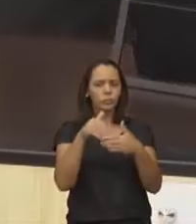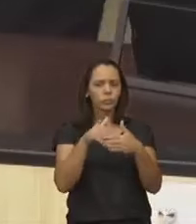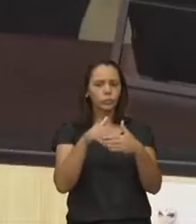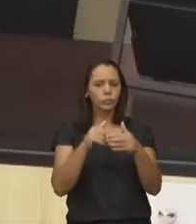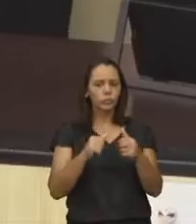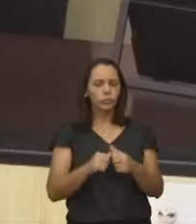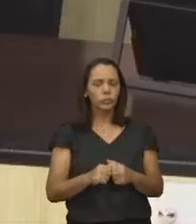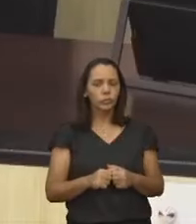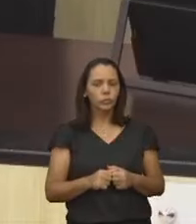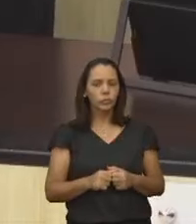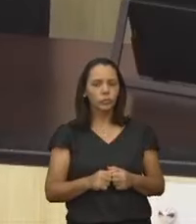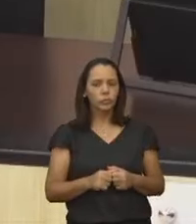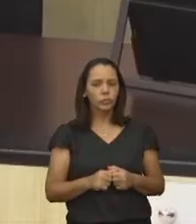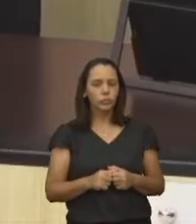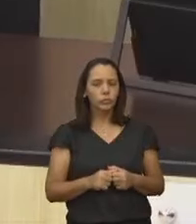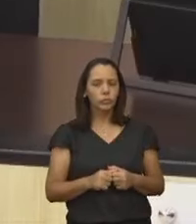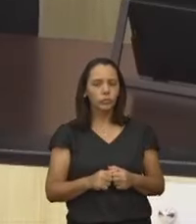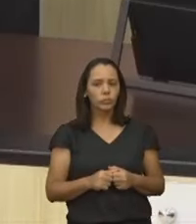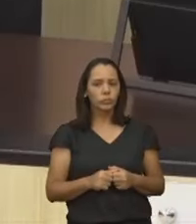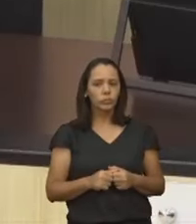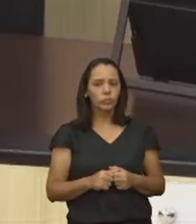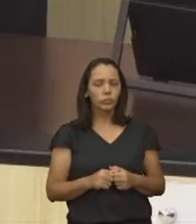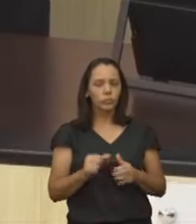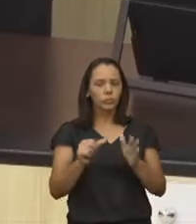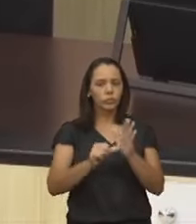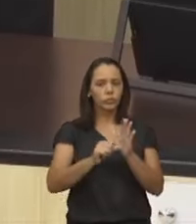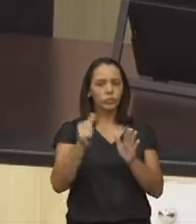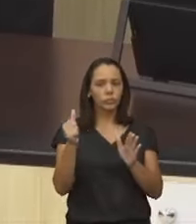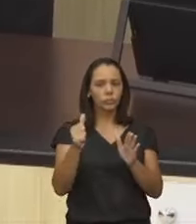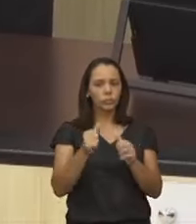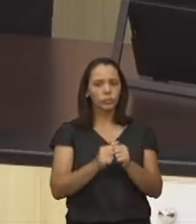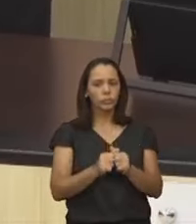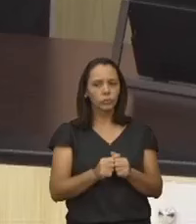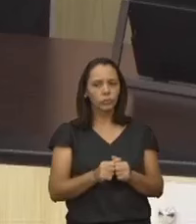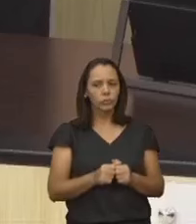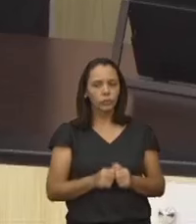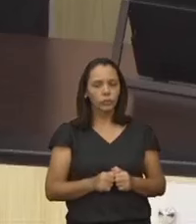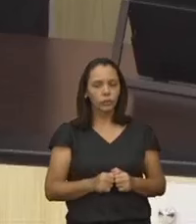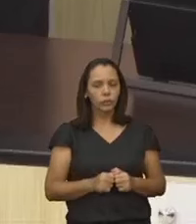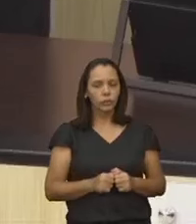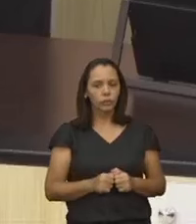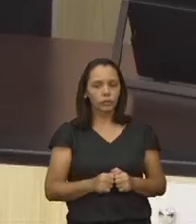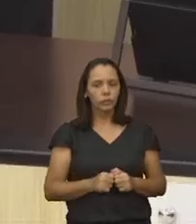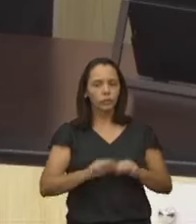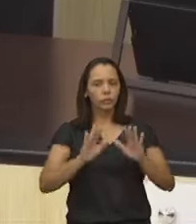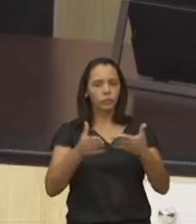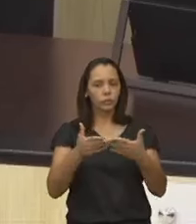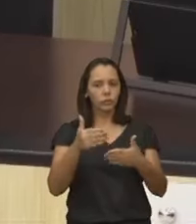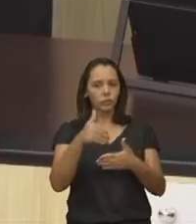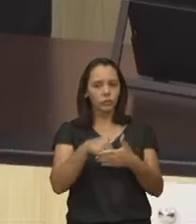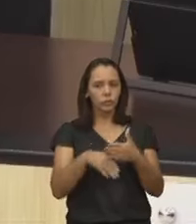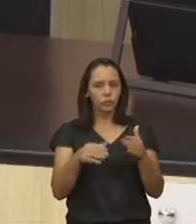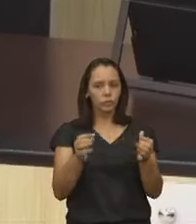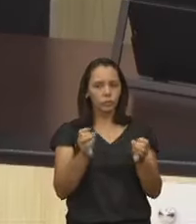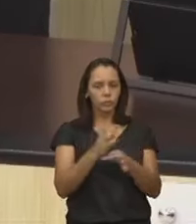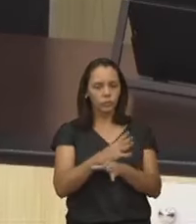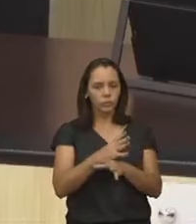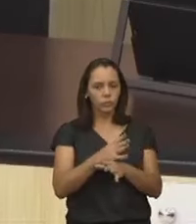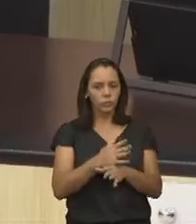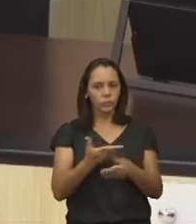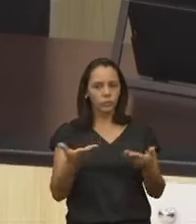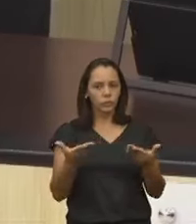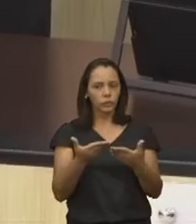separado, submete-se a voto primeiramente a matéria principal que nós já votamos e em seguida